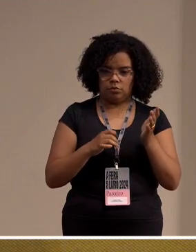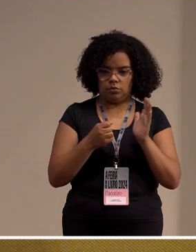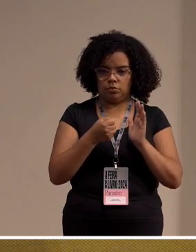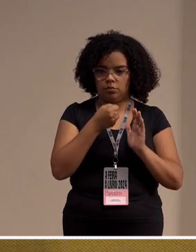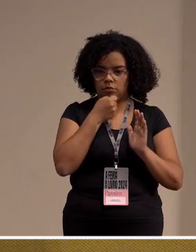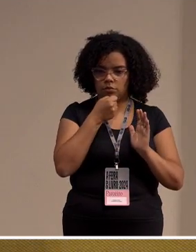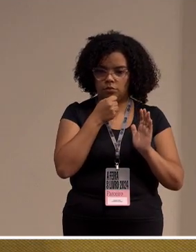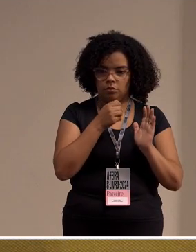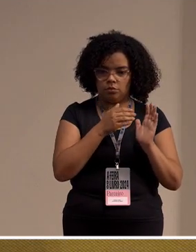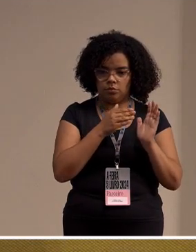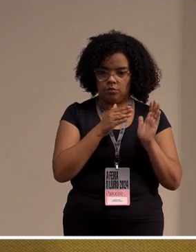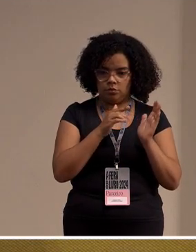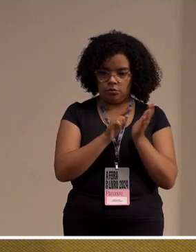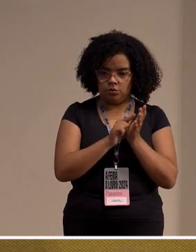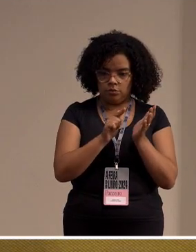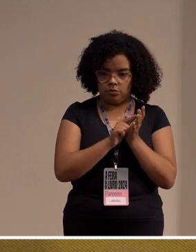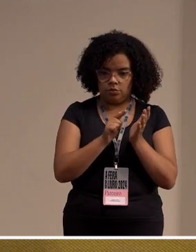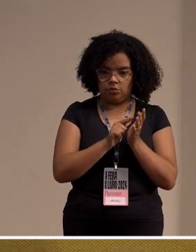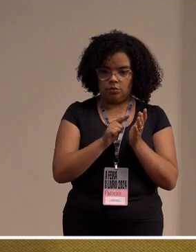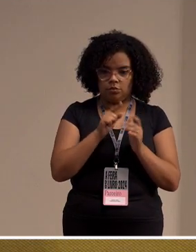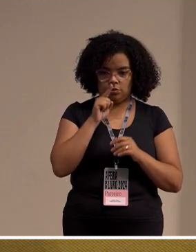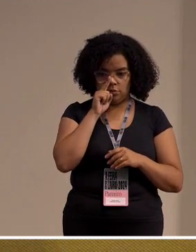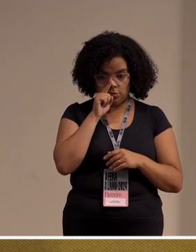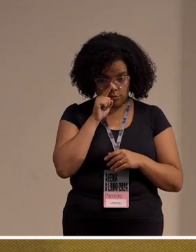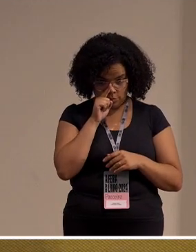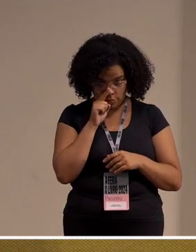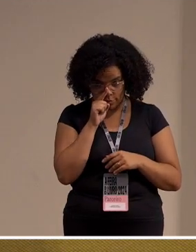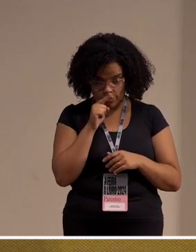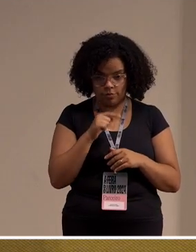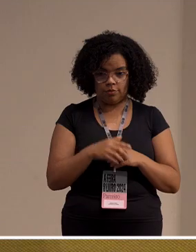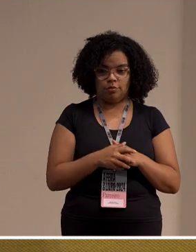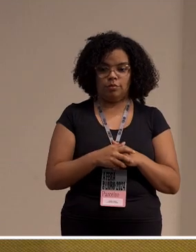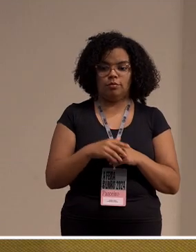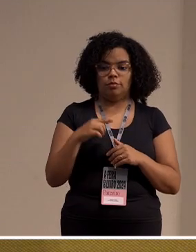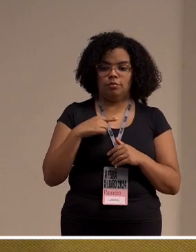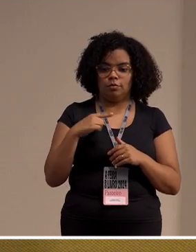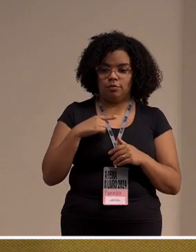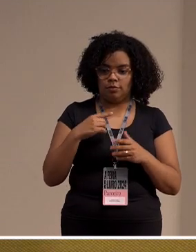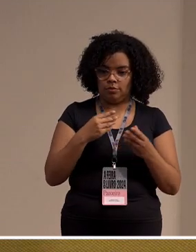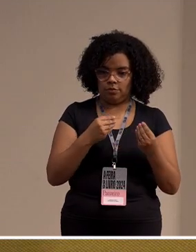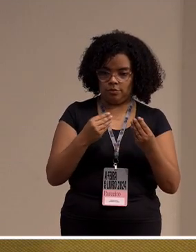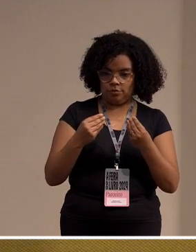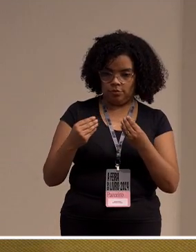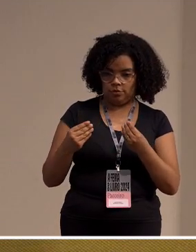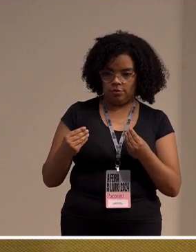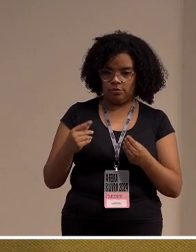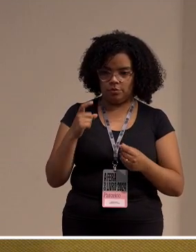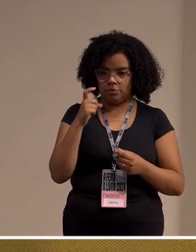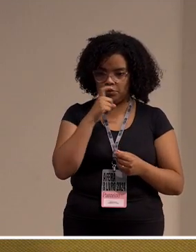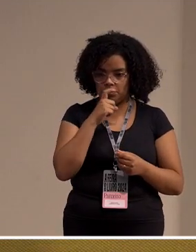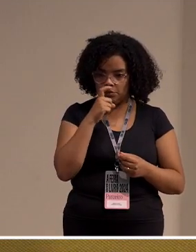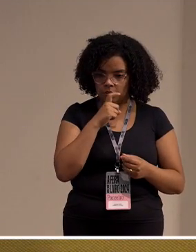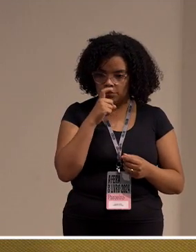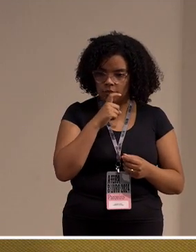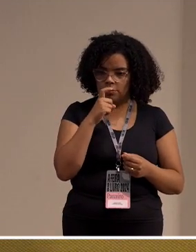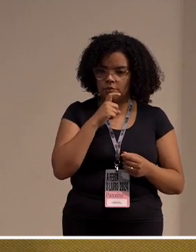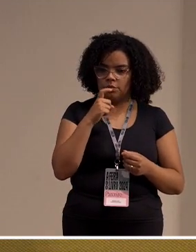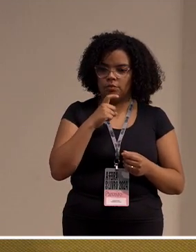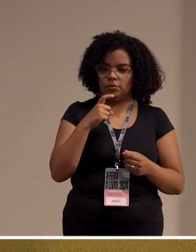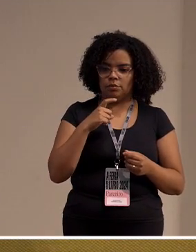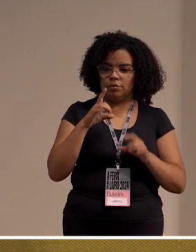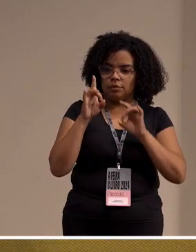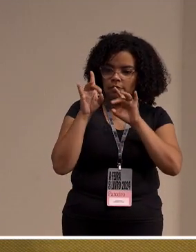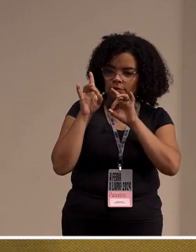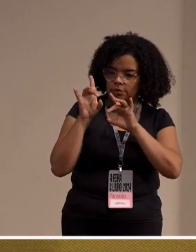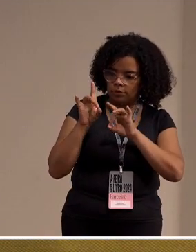much artificial media. There's so many self-appointed experts who just get on Twitter and say things that are